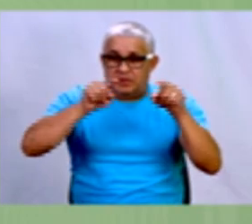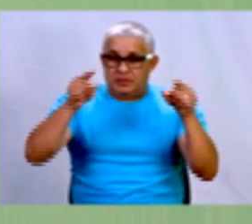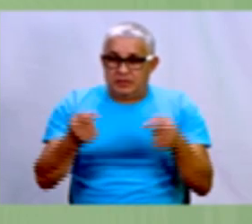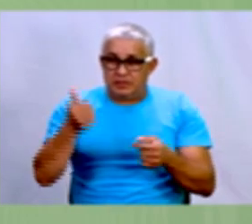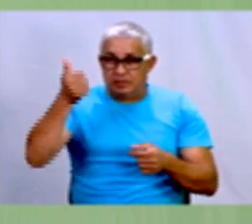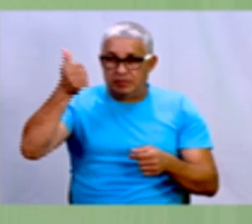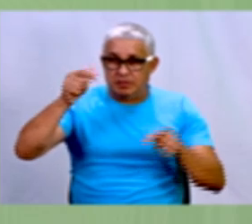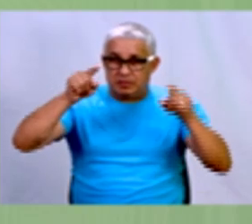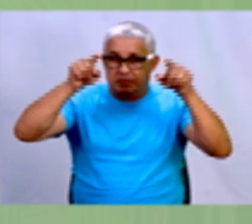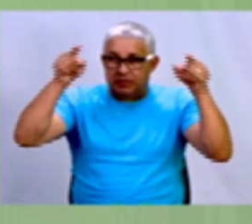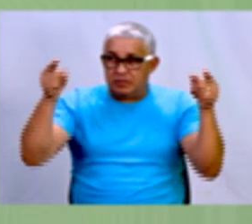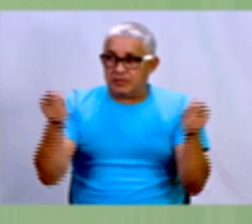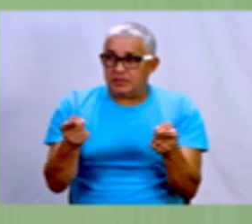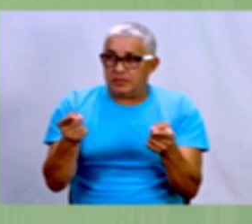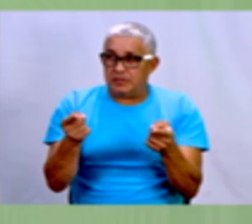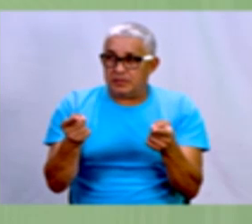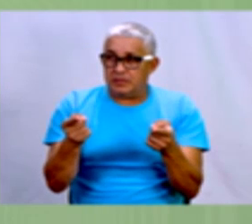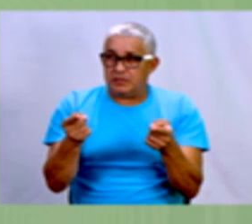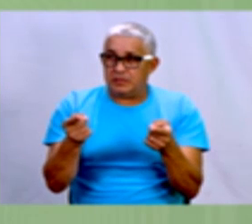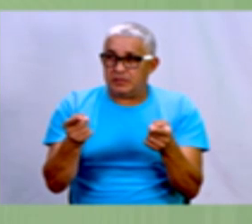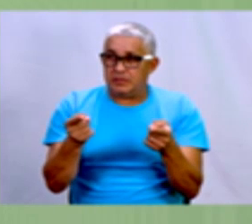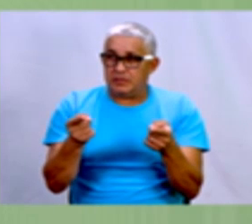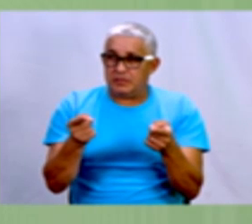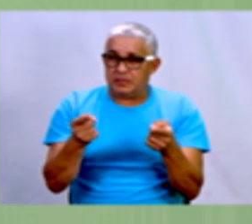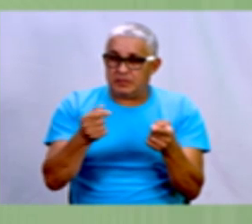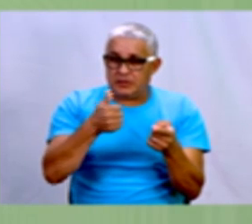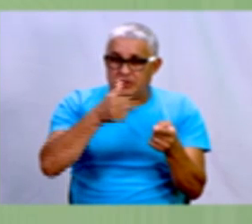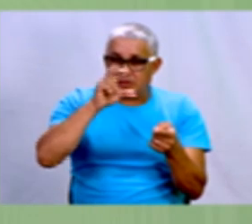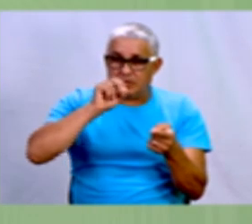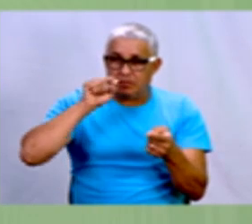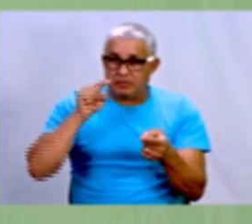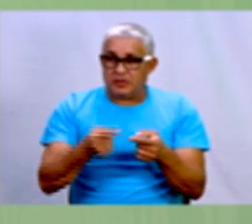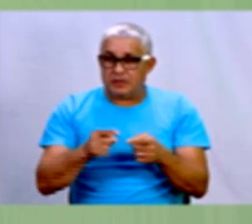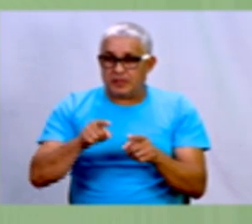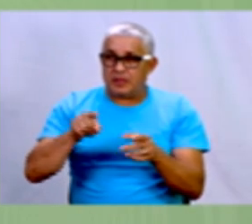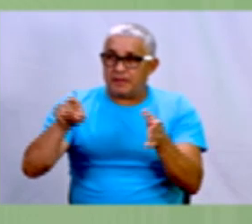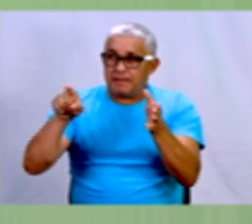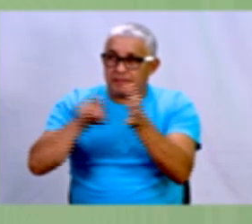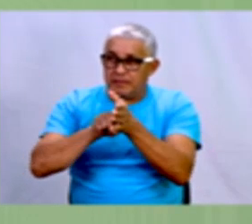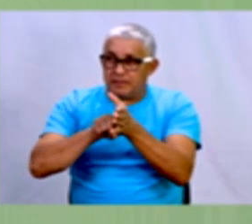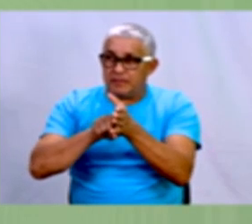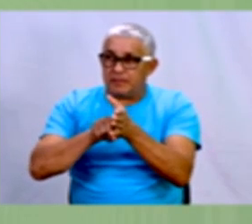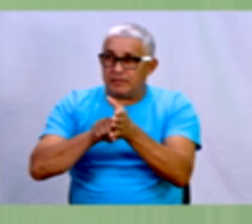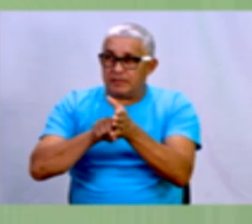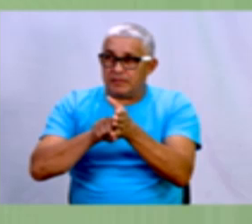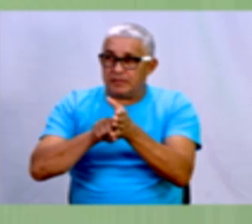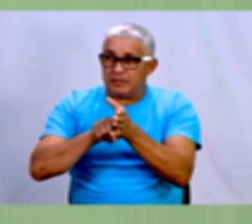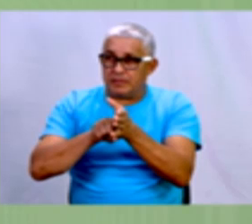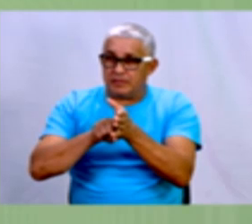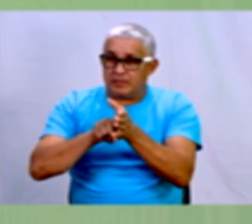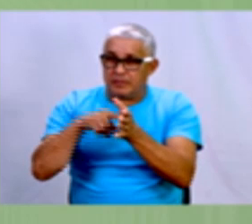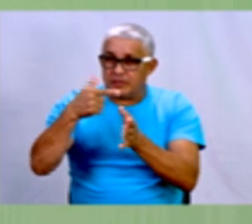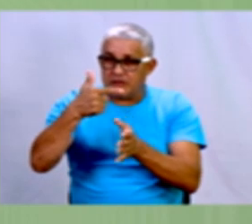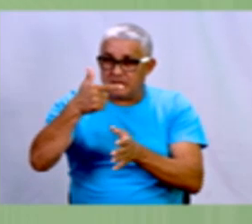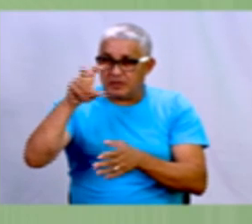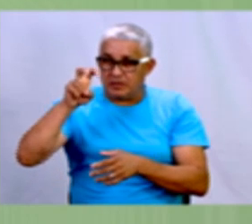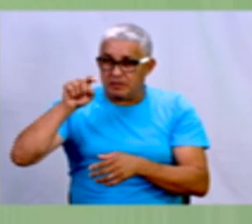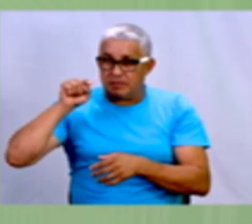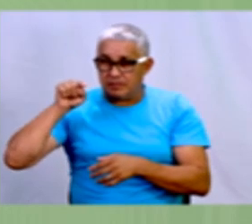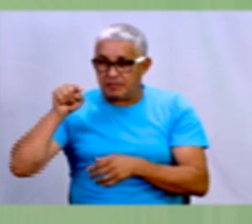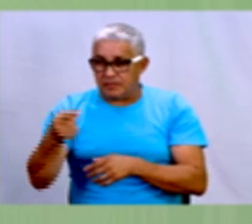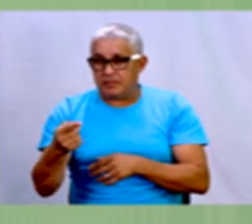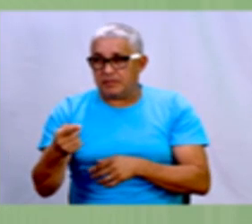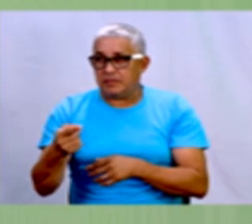primeiro. O meu saldo devedor é igual a 150 mil menos, quando eu faço 30 vezes